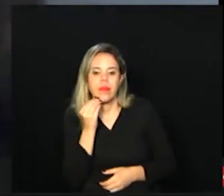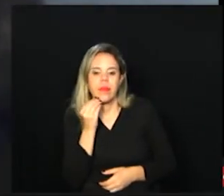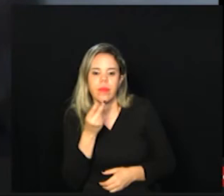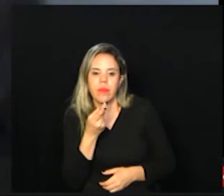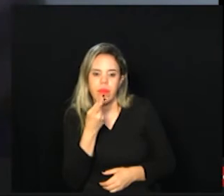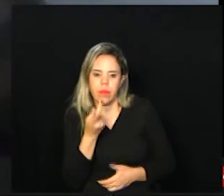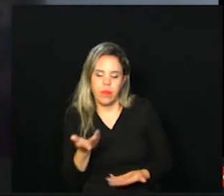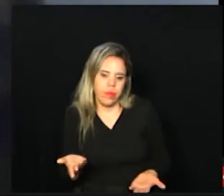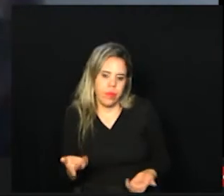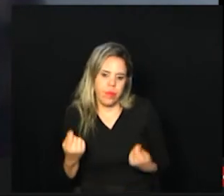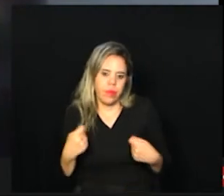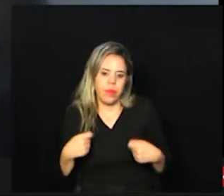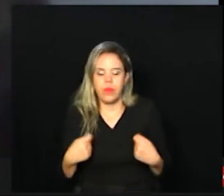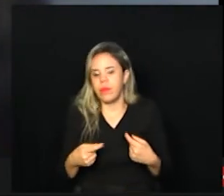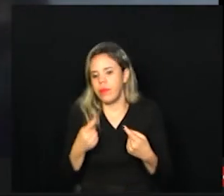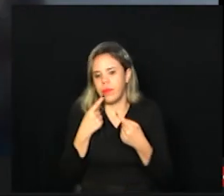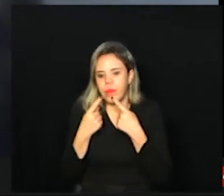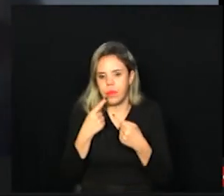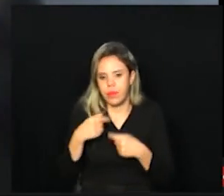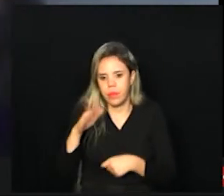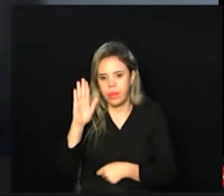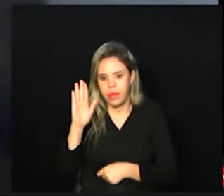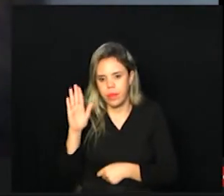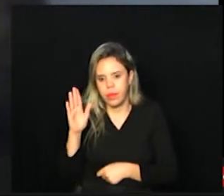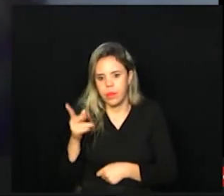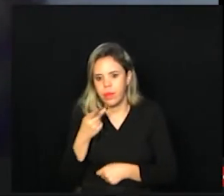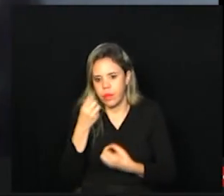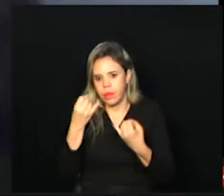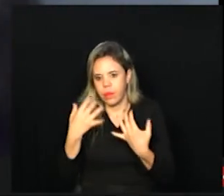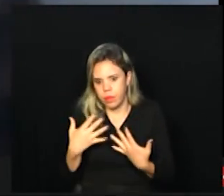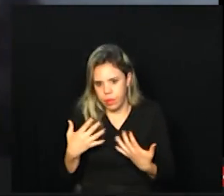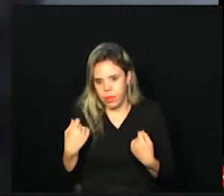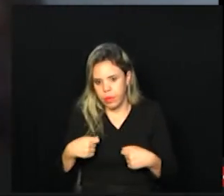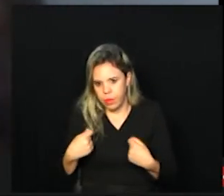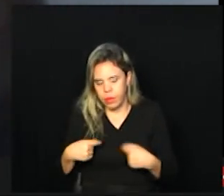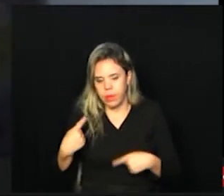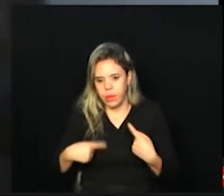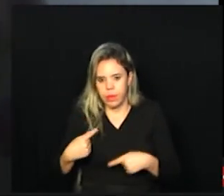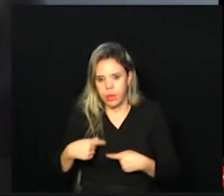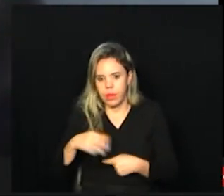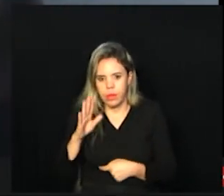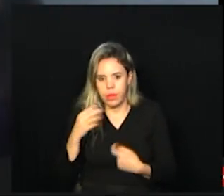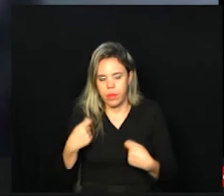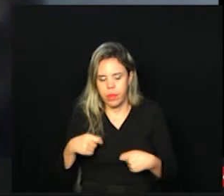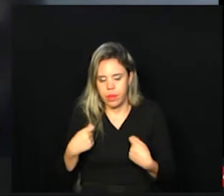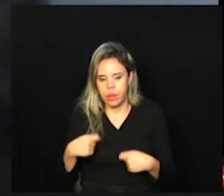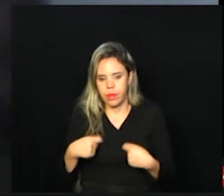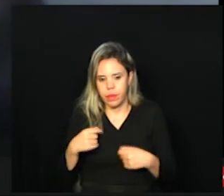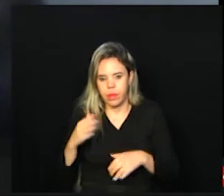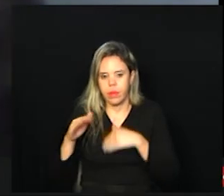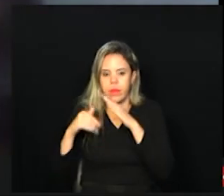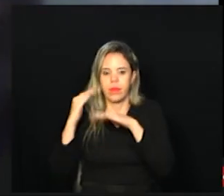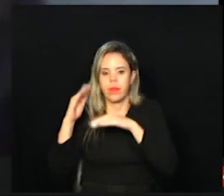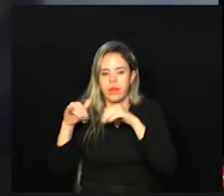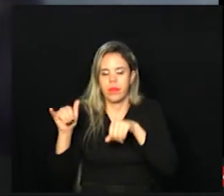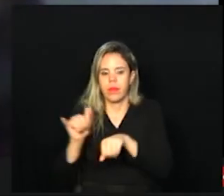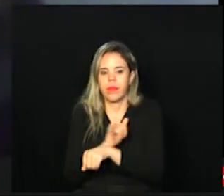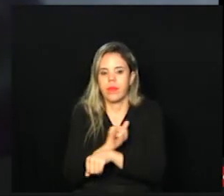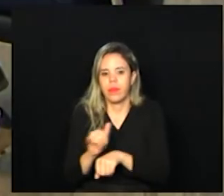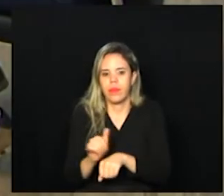disse, precisamos dialogar mais, precisamos falar mais, precisamos discutir mais, precisamos construir